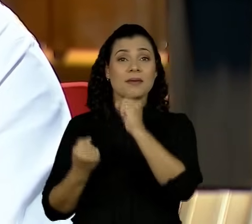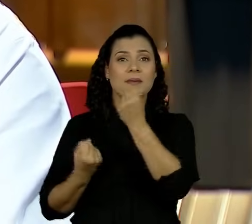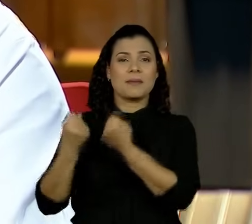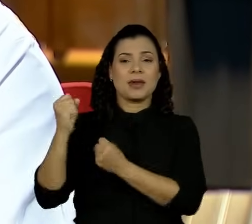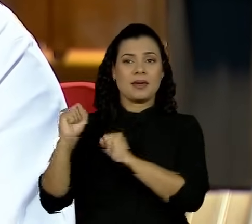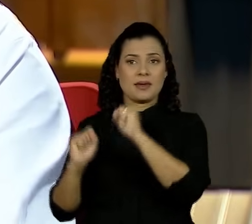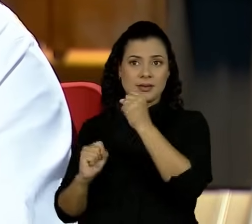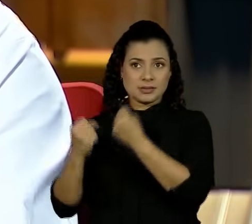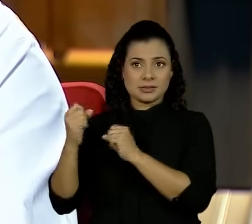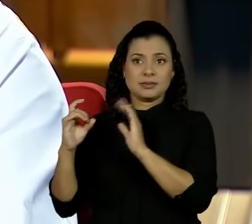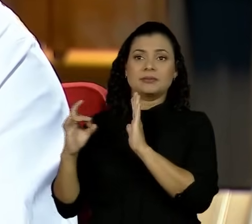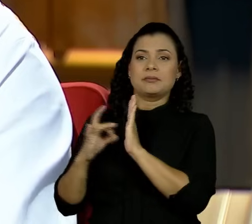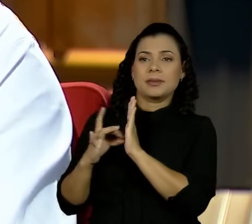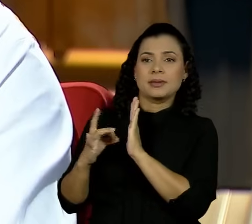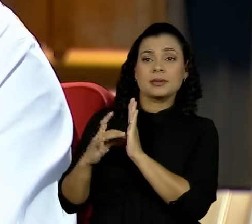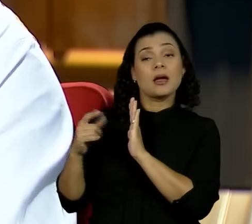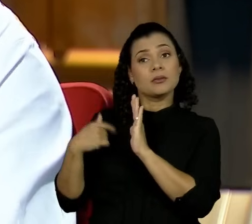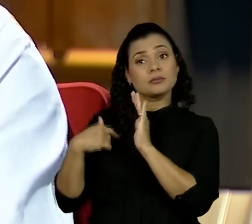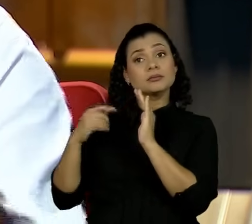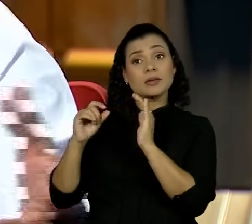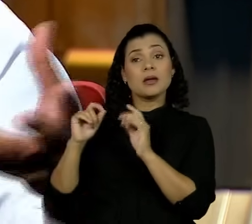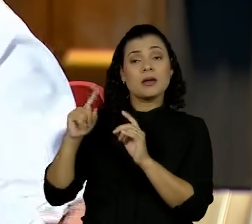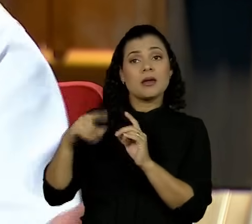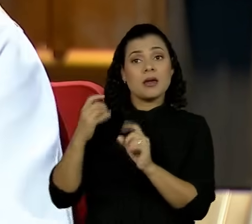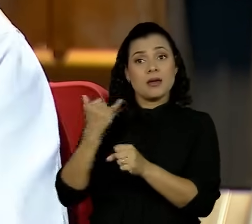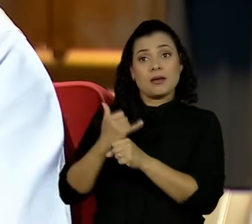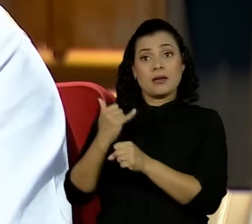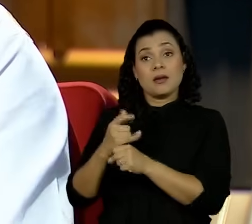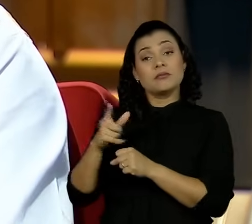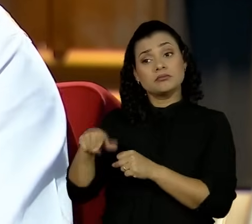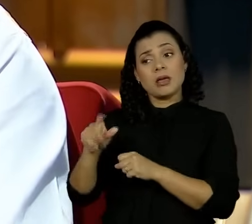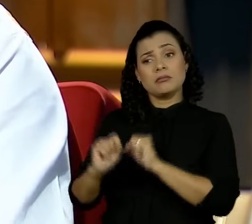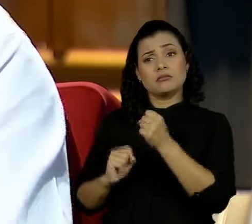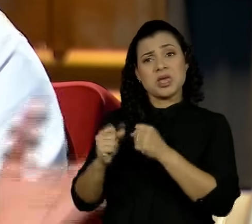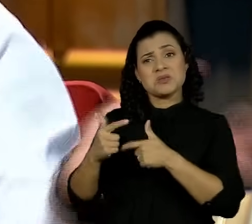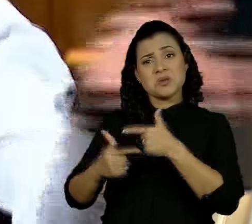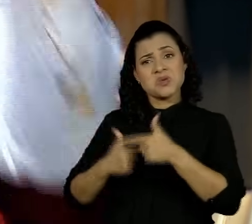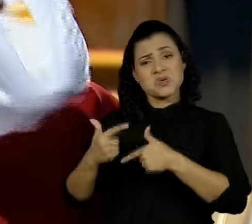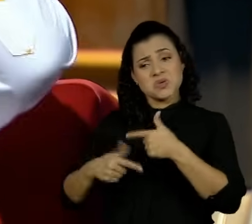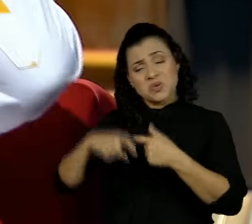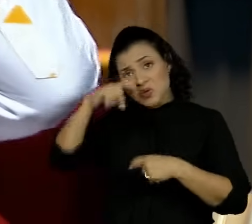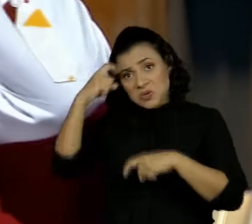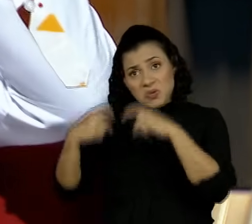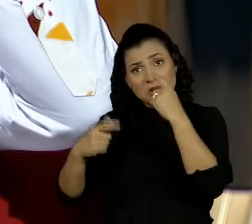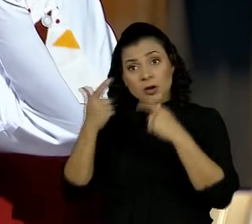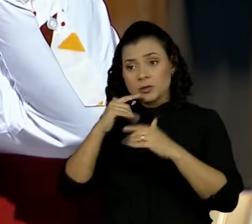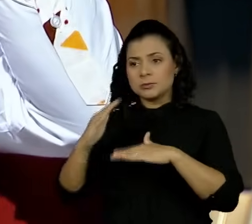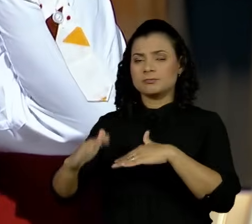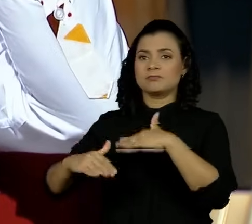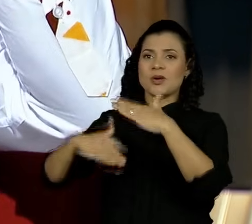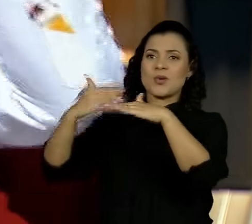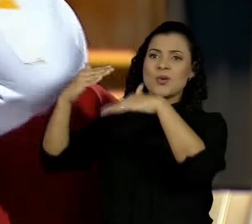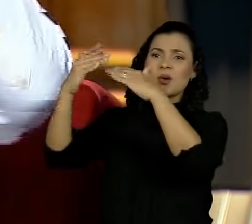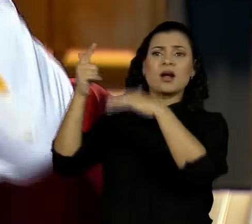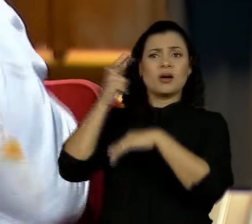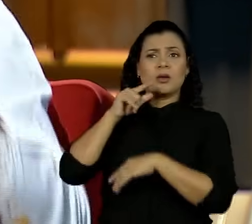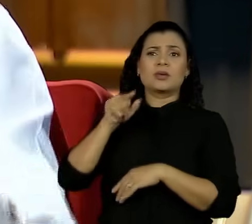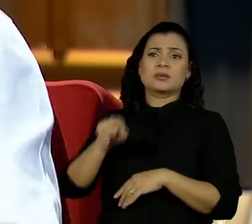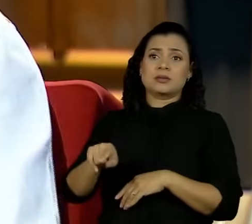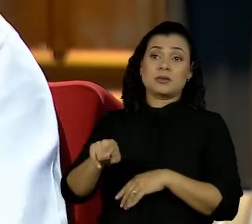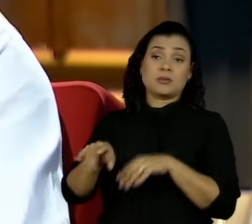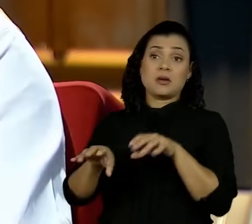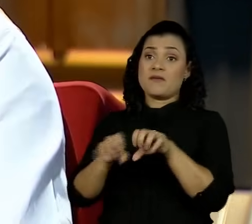né? Assim, né? Com muito respeito, eu falo, né? Ali no chão de fábrica mesmo, né? e chegou onde ele podia ter chegado sem ter um